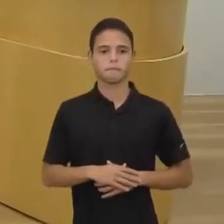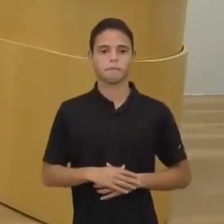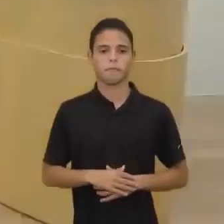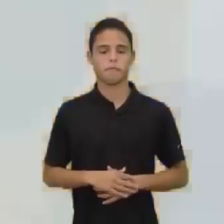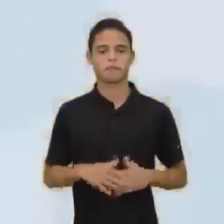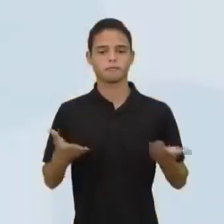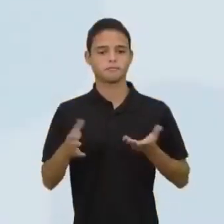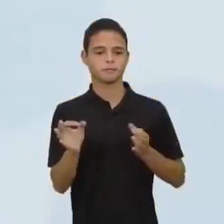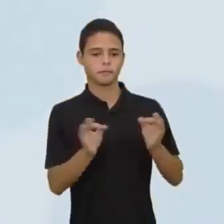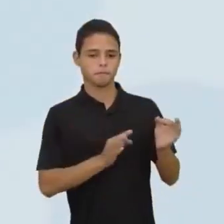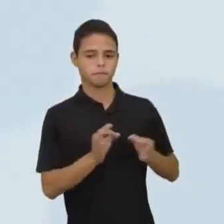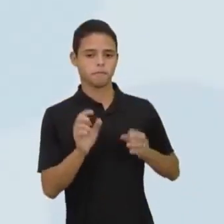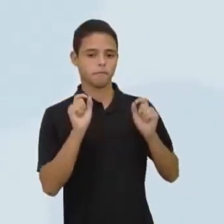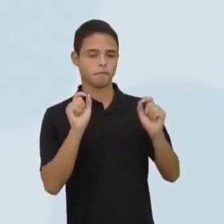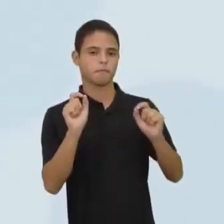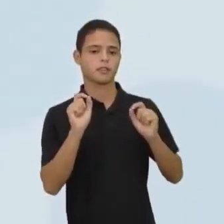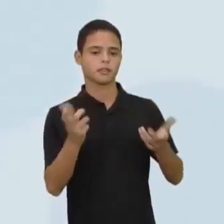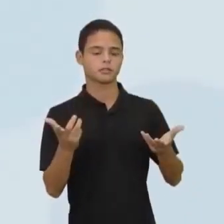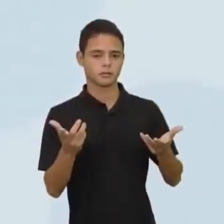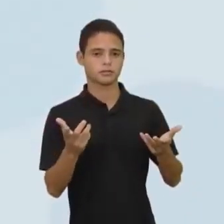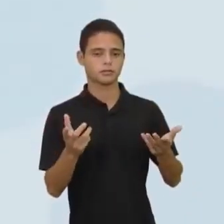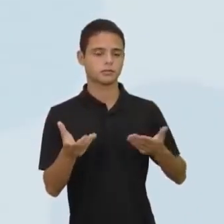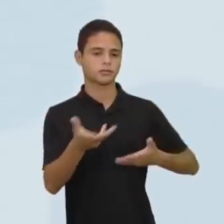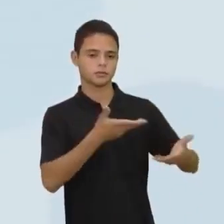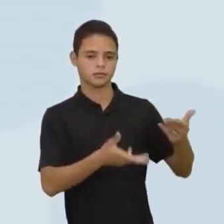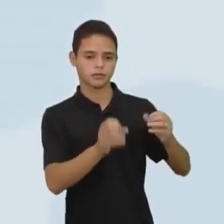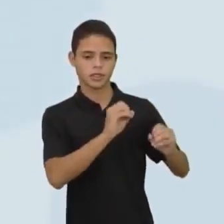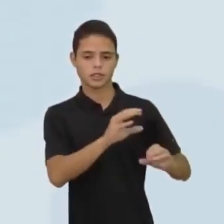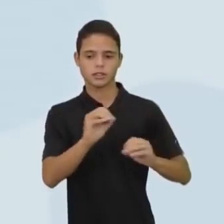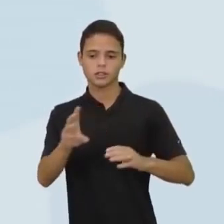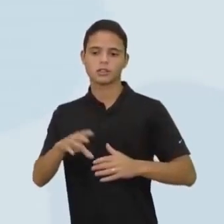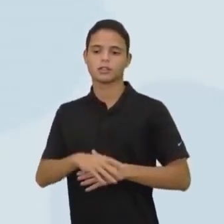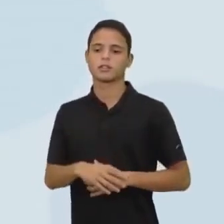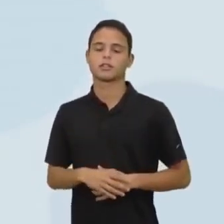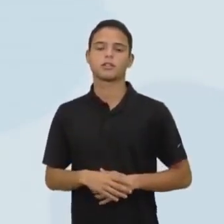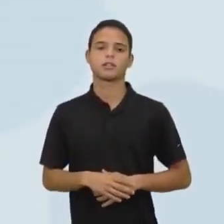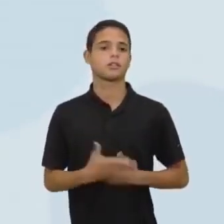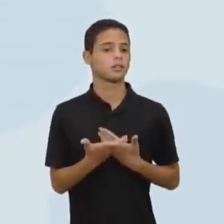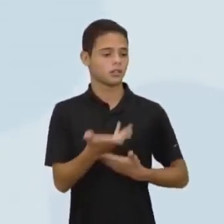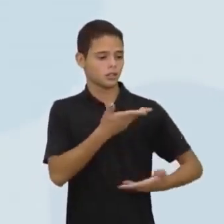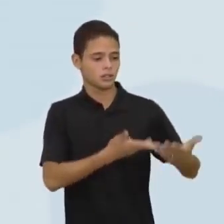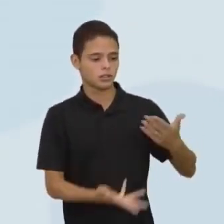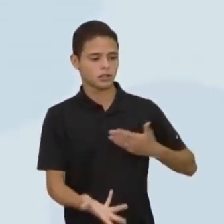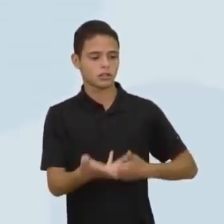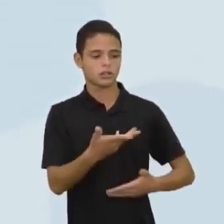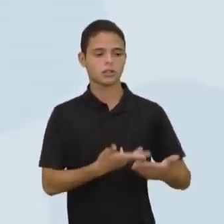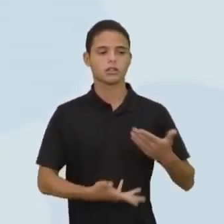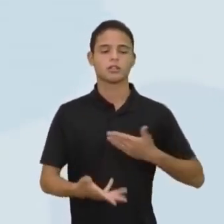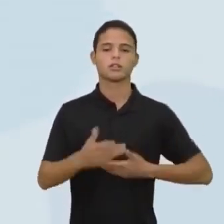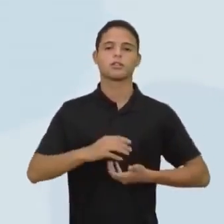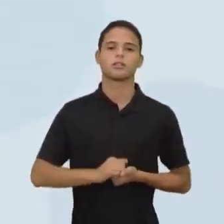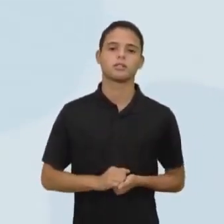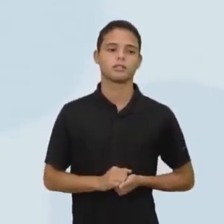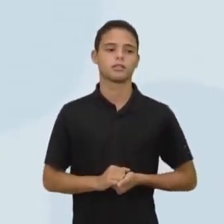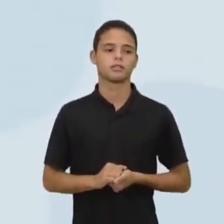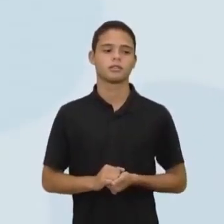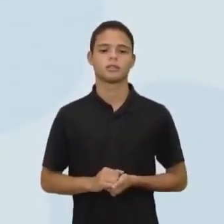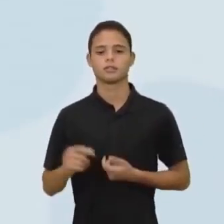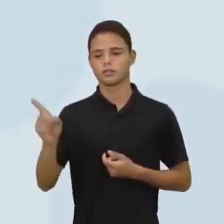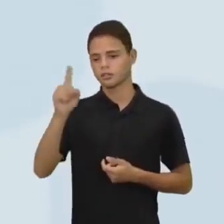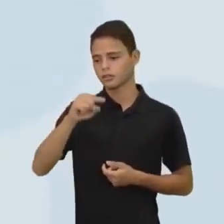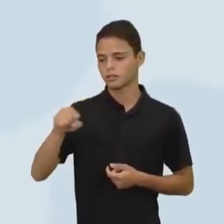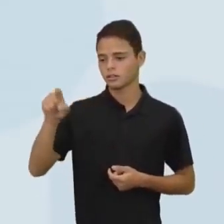vamos realizar nosso workshop, que inclusive aí, ó, vocês compartilhem com a gente em @projeto de